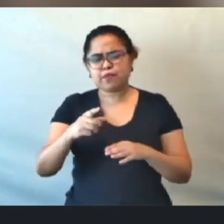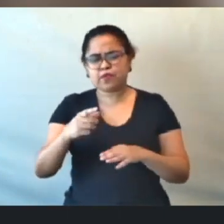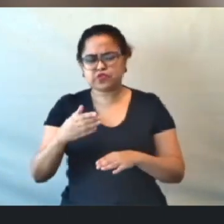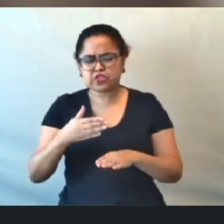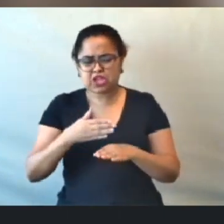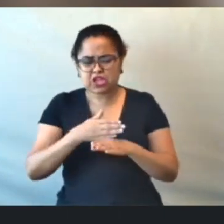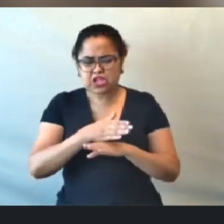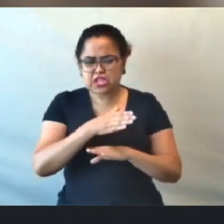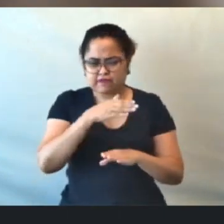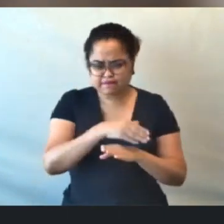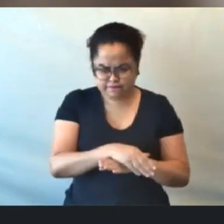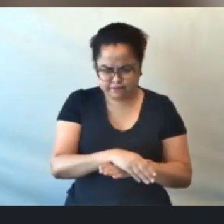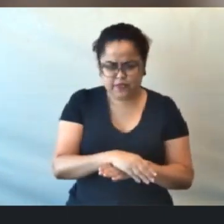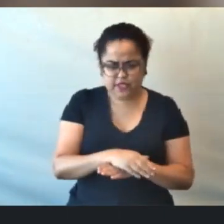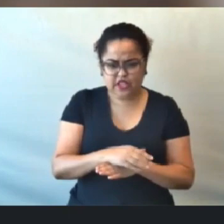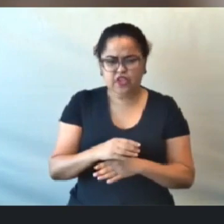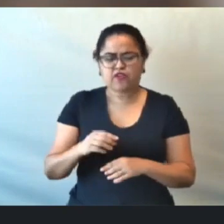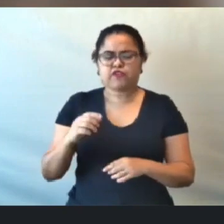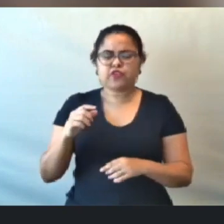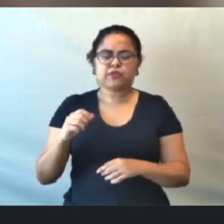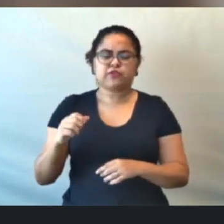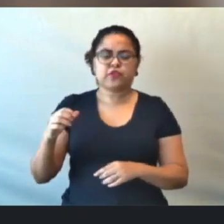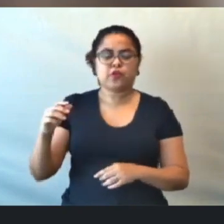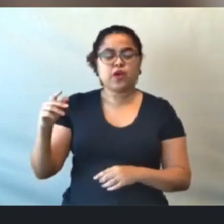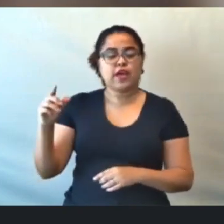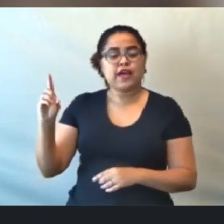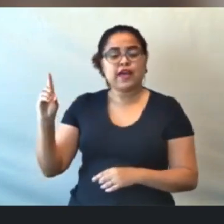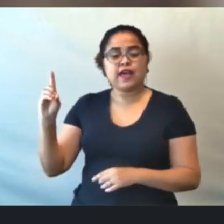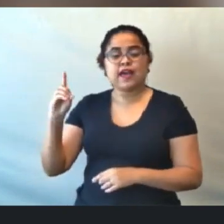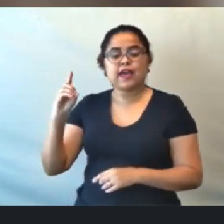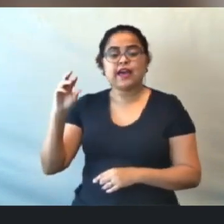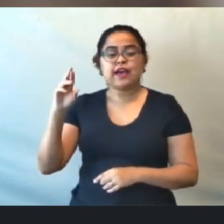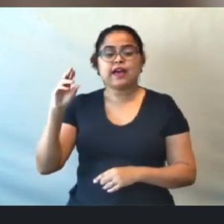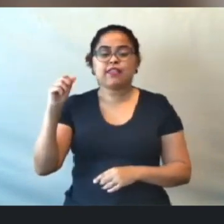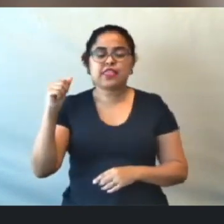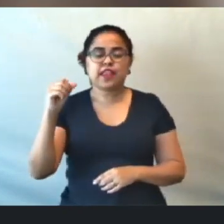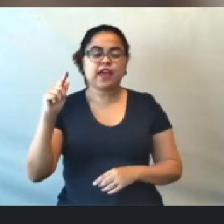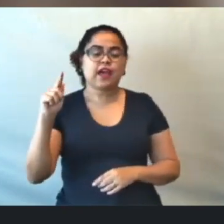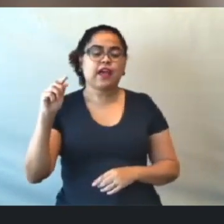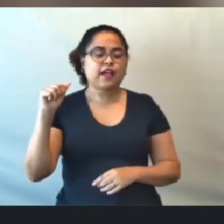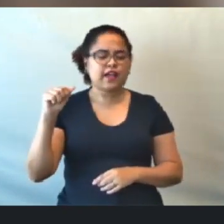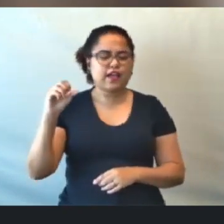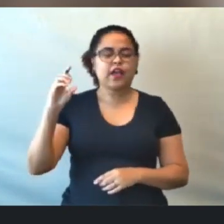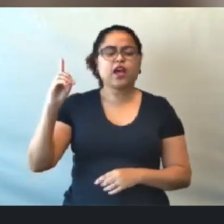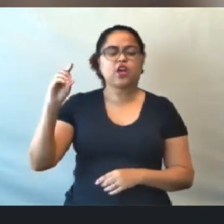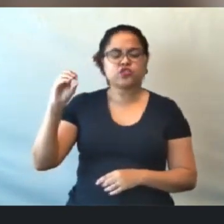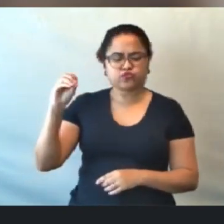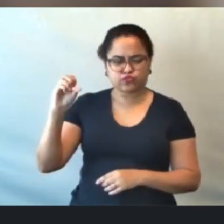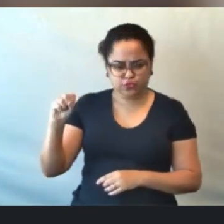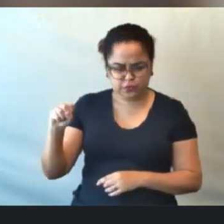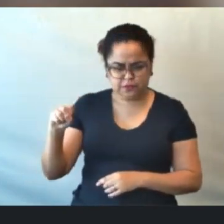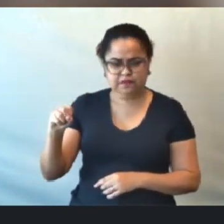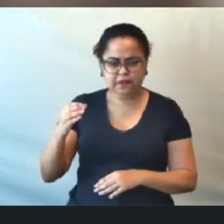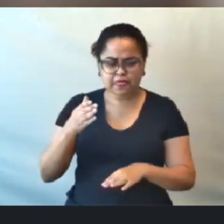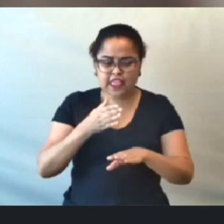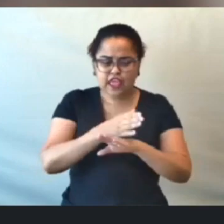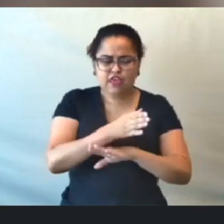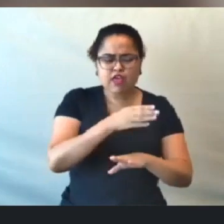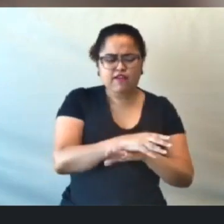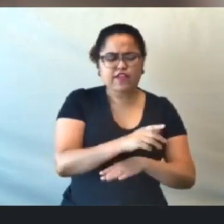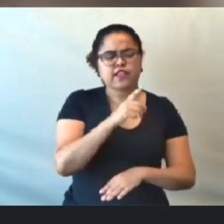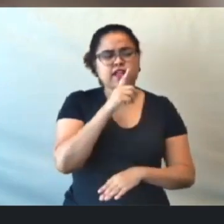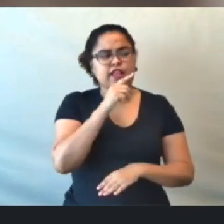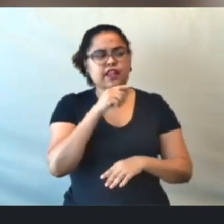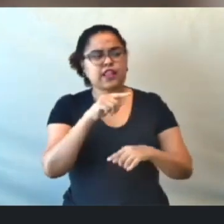de nutrientes muito acima do esperado. Corretamente, igual vocês falaram, nesse momento a empresa deveria